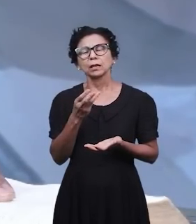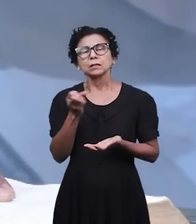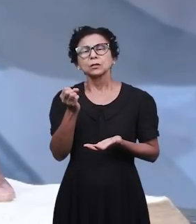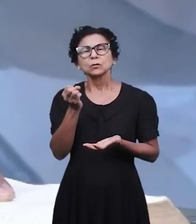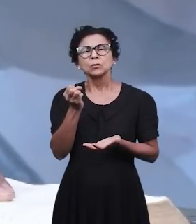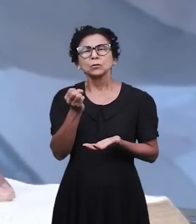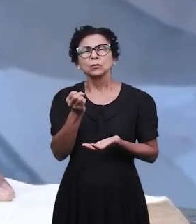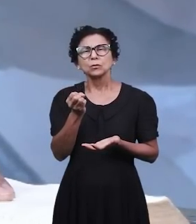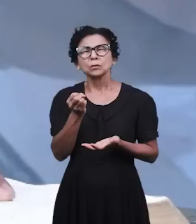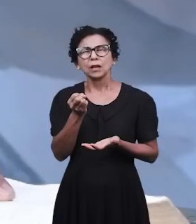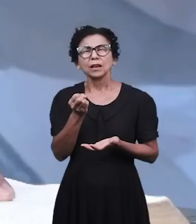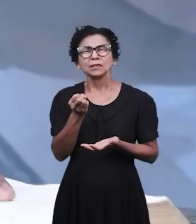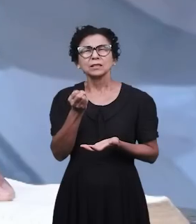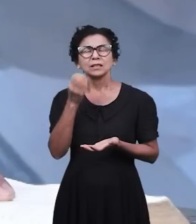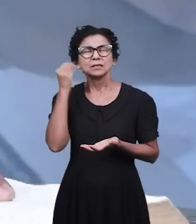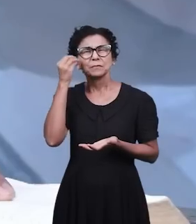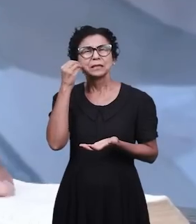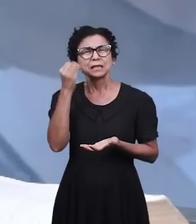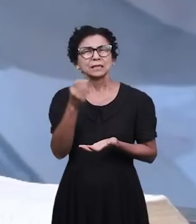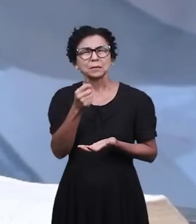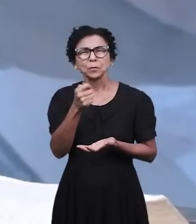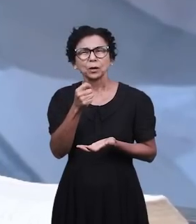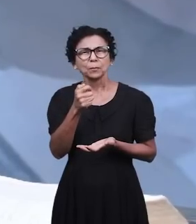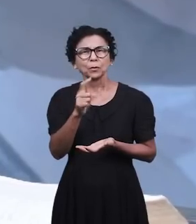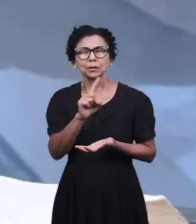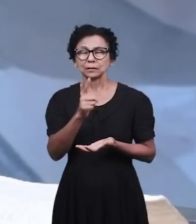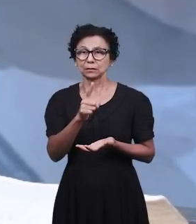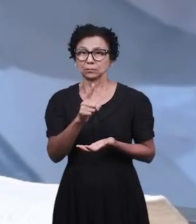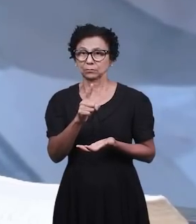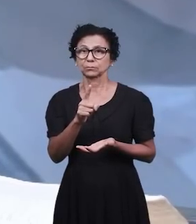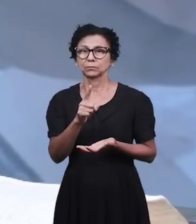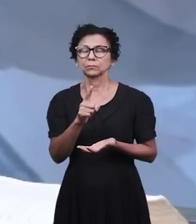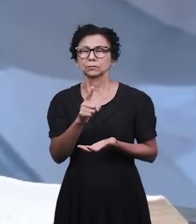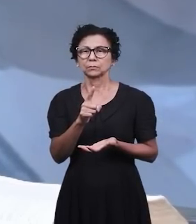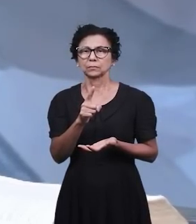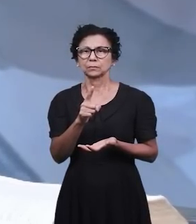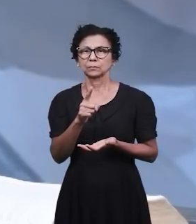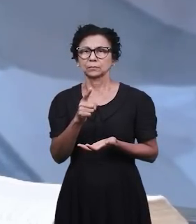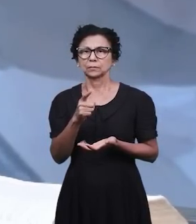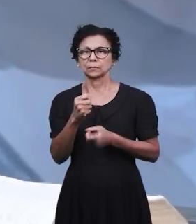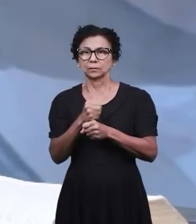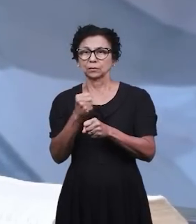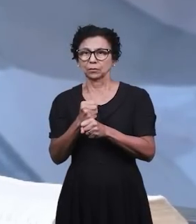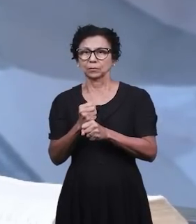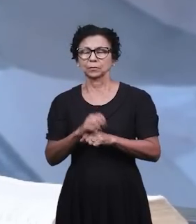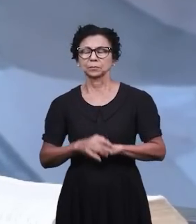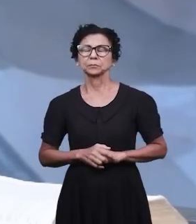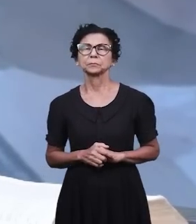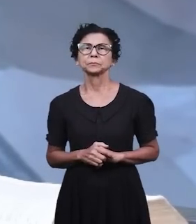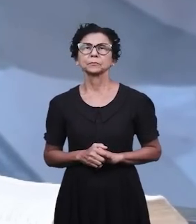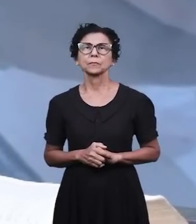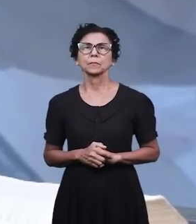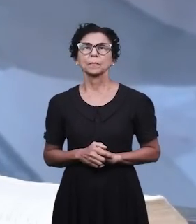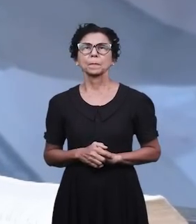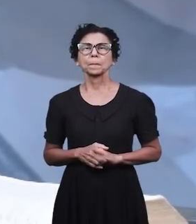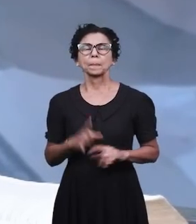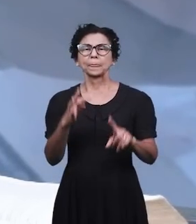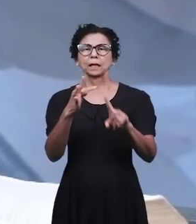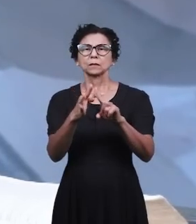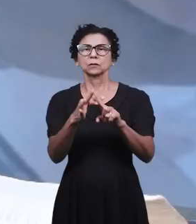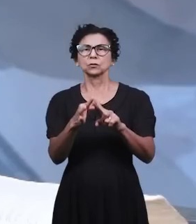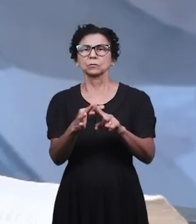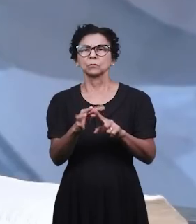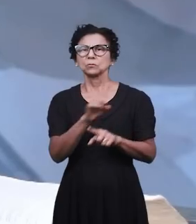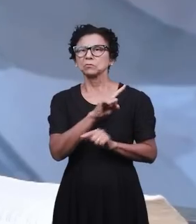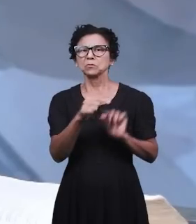ensinar. As duas coisas que a palavra recomenda, mas nada de... O apóstolo Paulo aqui em Timóteo não recomendou, tem que ter curso A ou B,